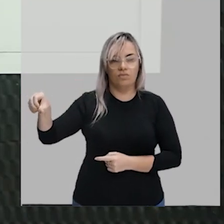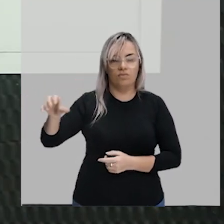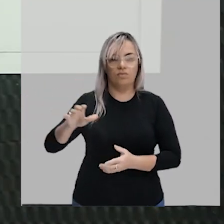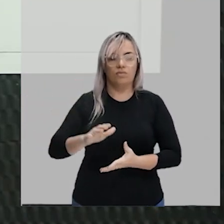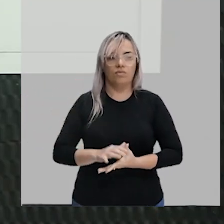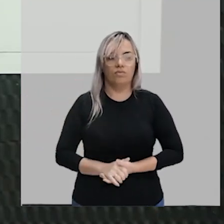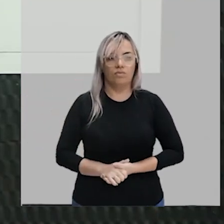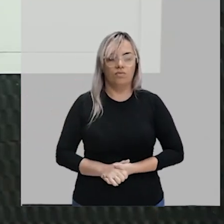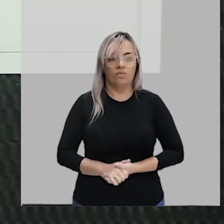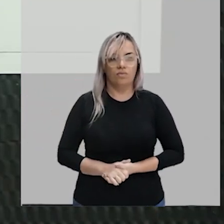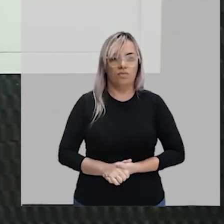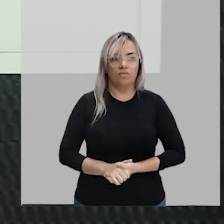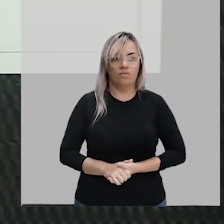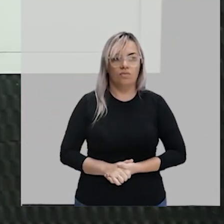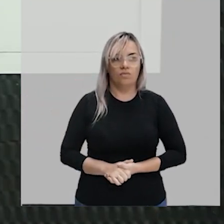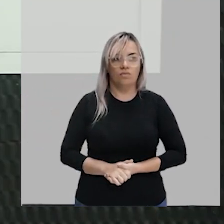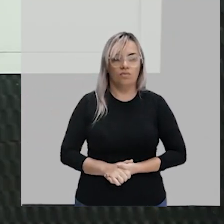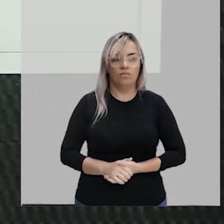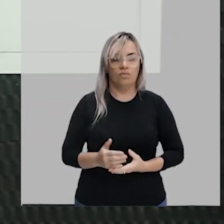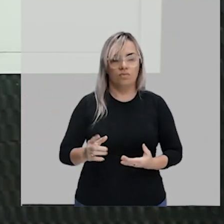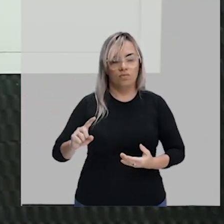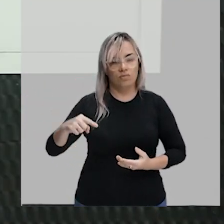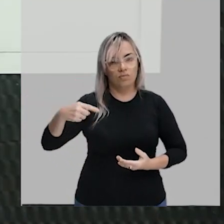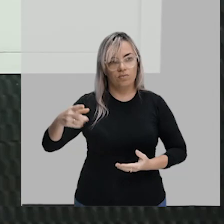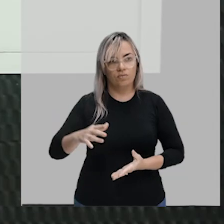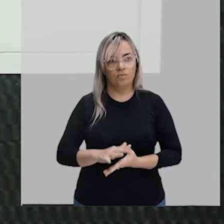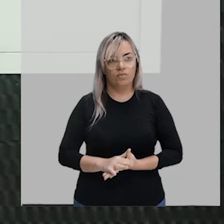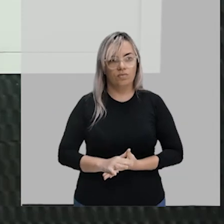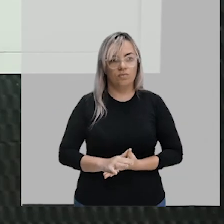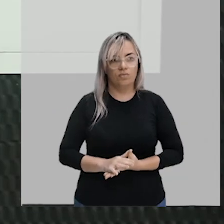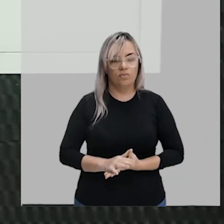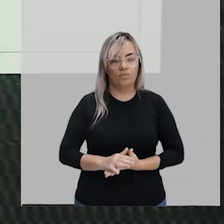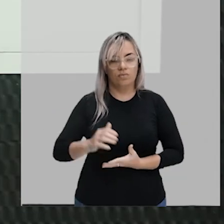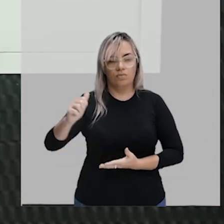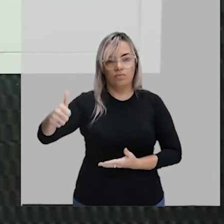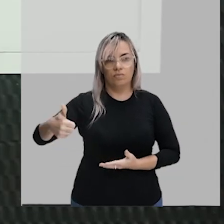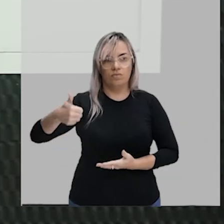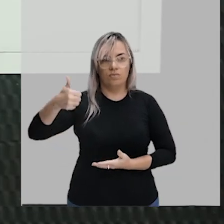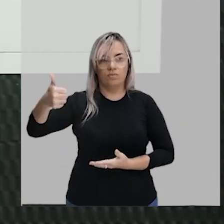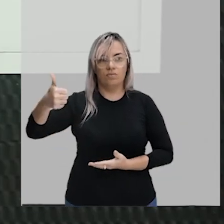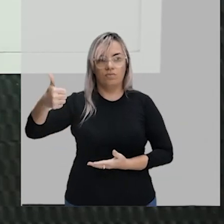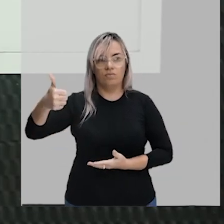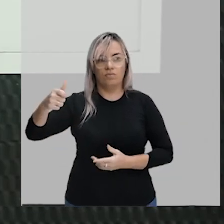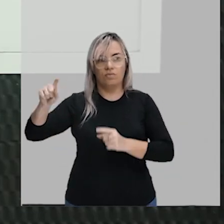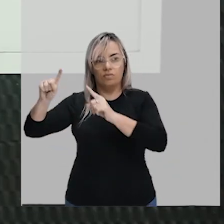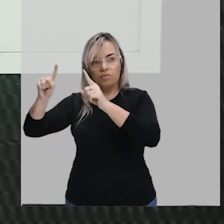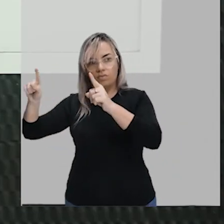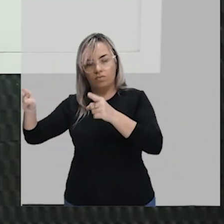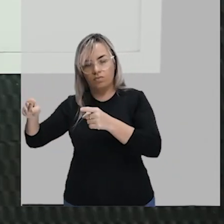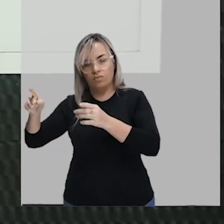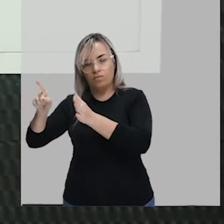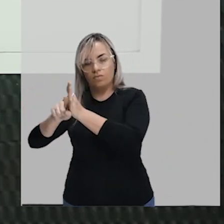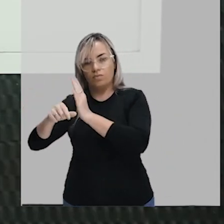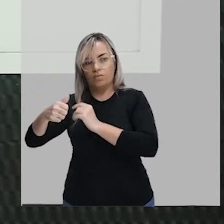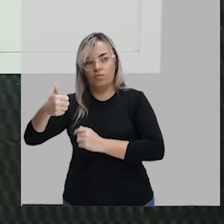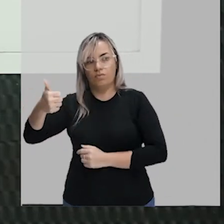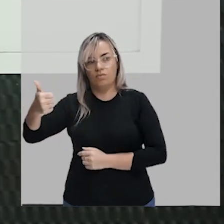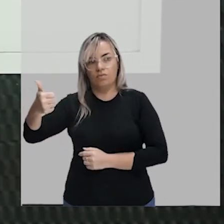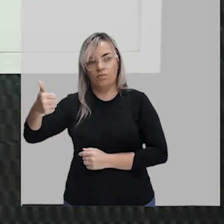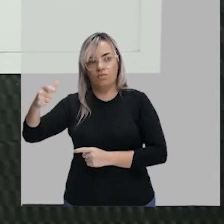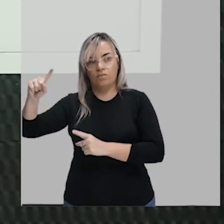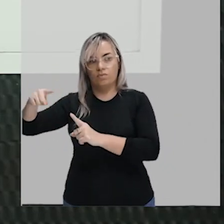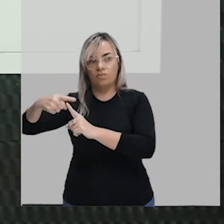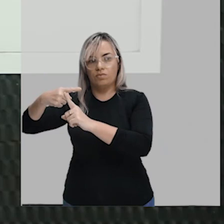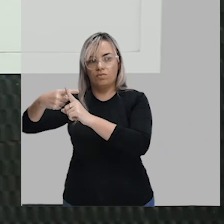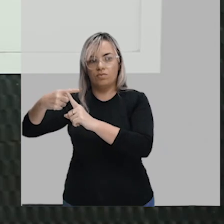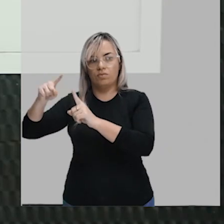Primeira linha com segunda coluna. Depois, 1 vezes menos 1 mais